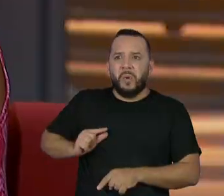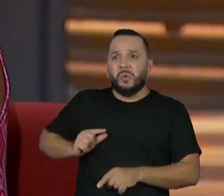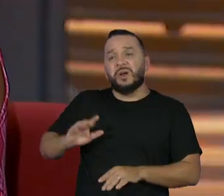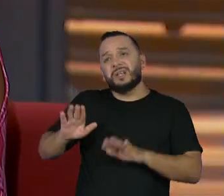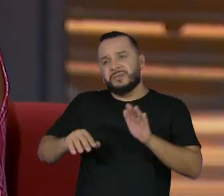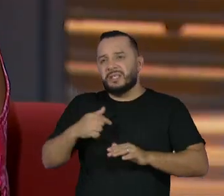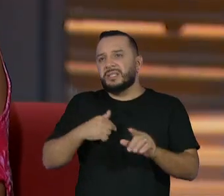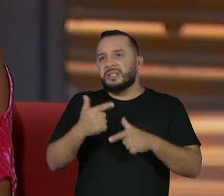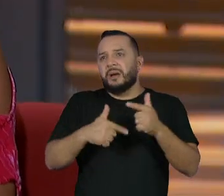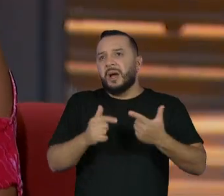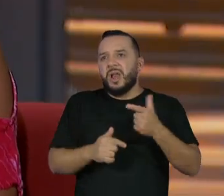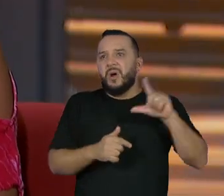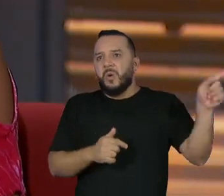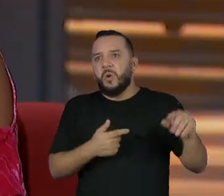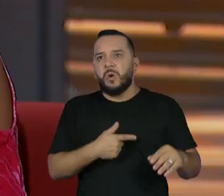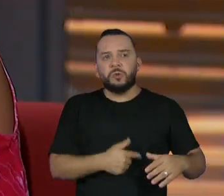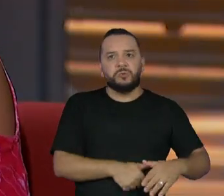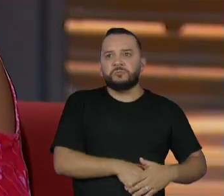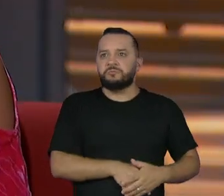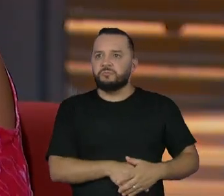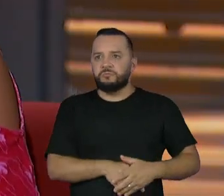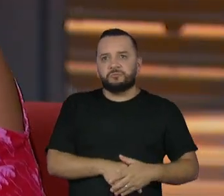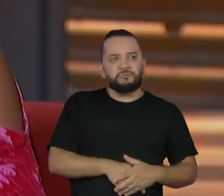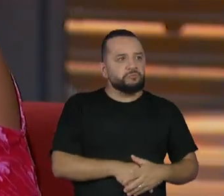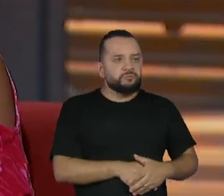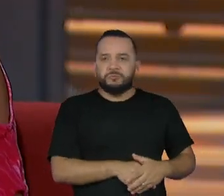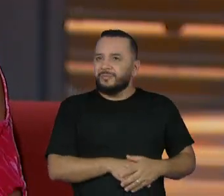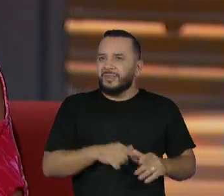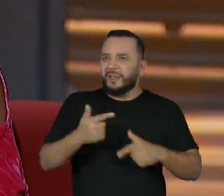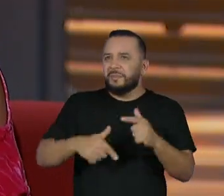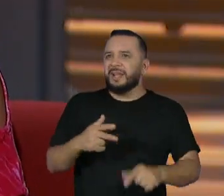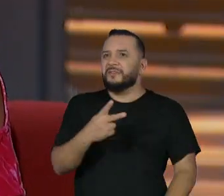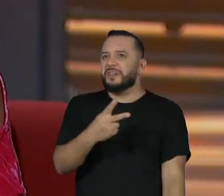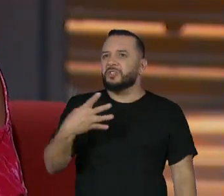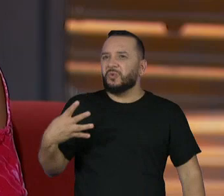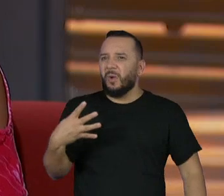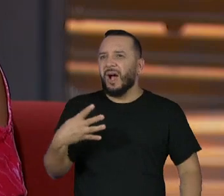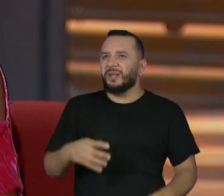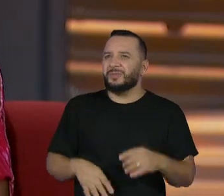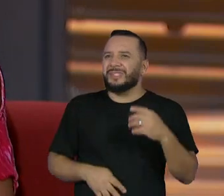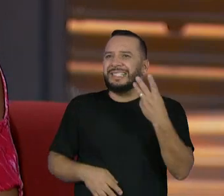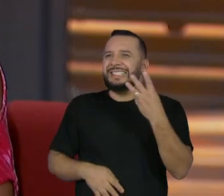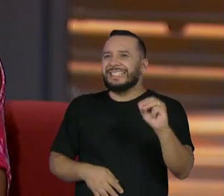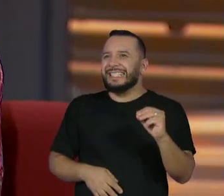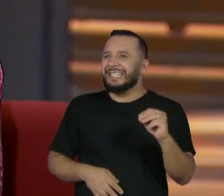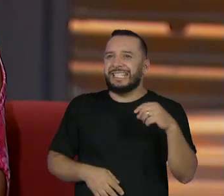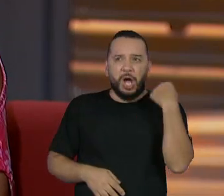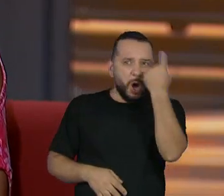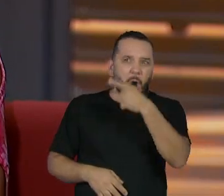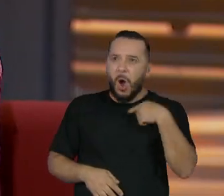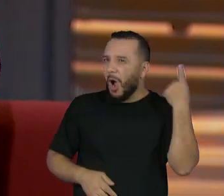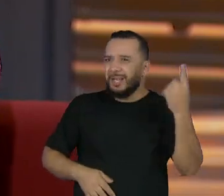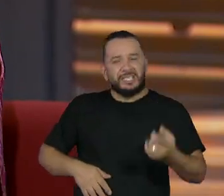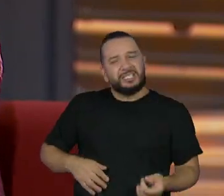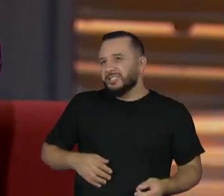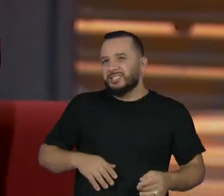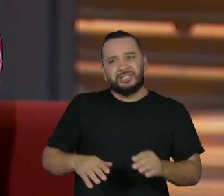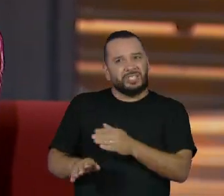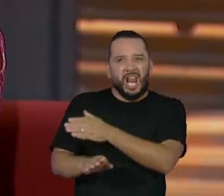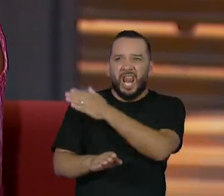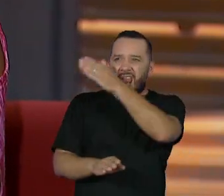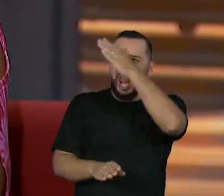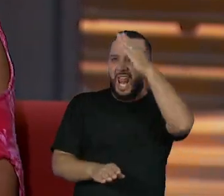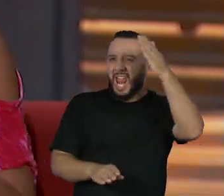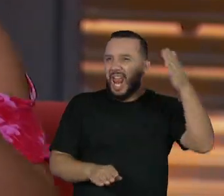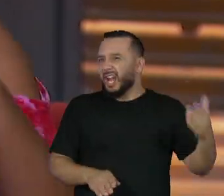fazer bicos, eles trabalham 24, 30, 40 horas direto. Quem tem condição de cumprir de fato